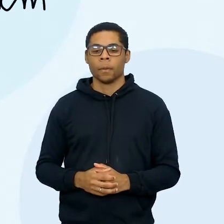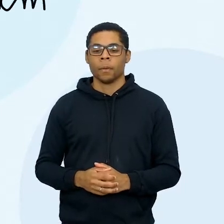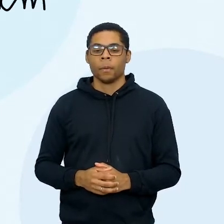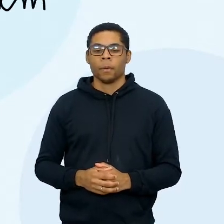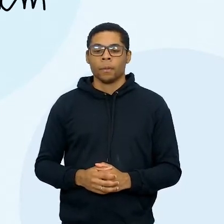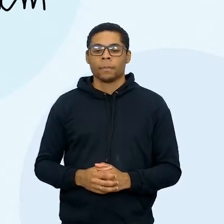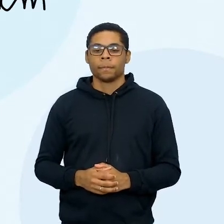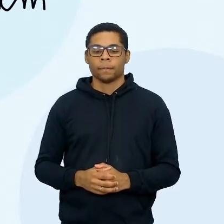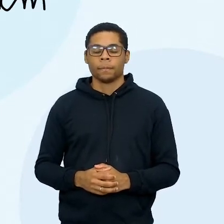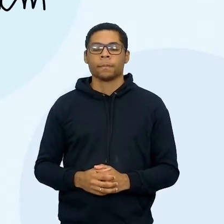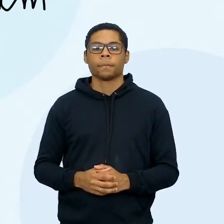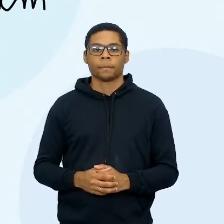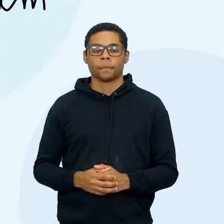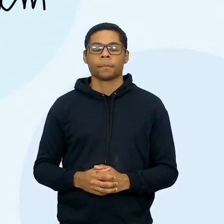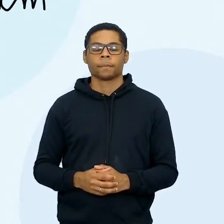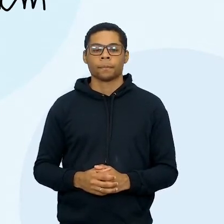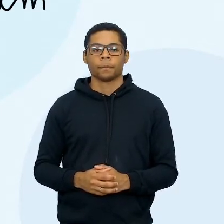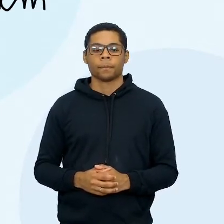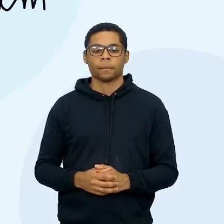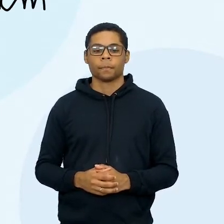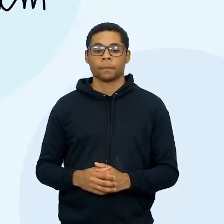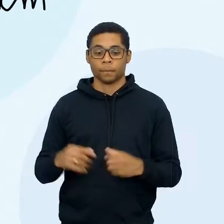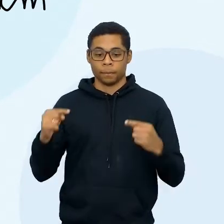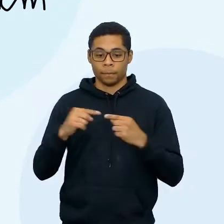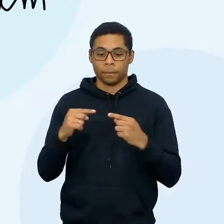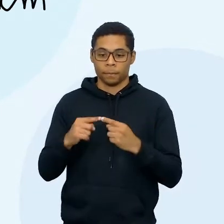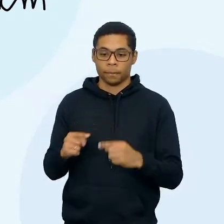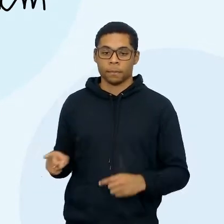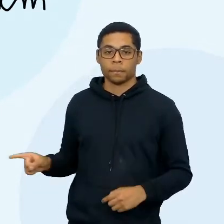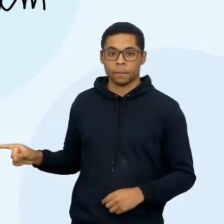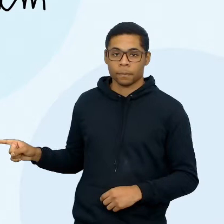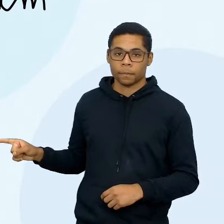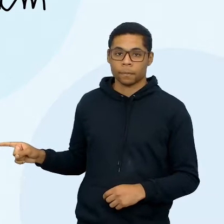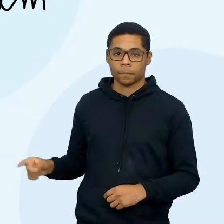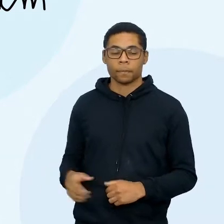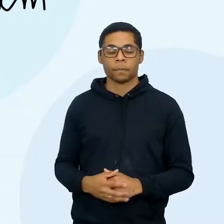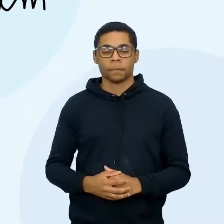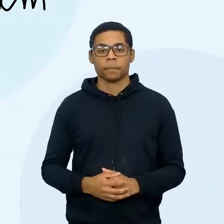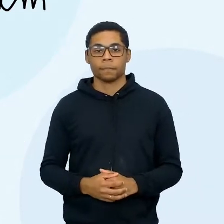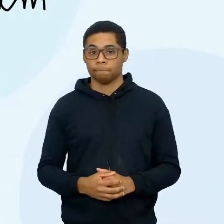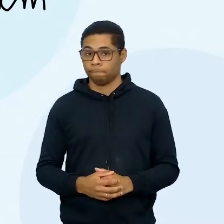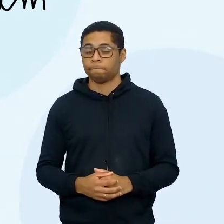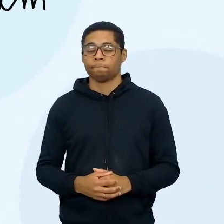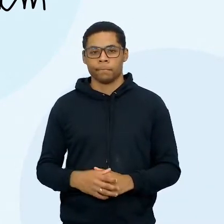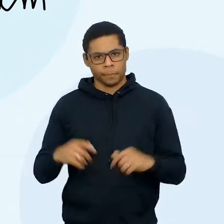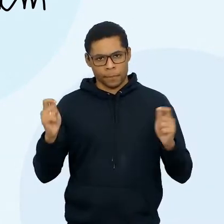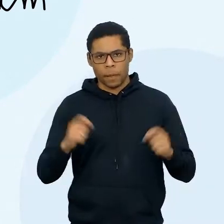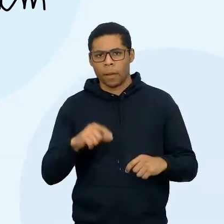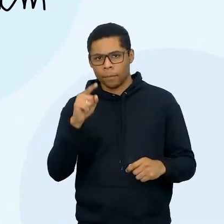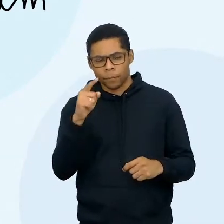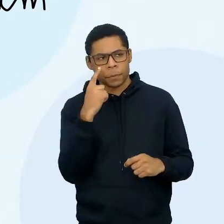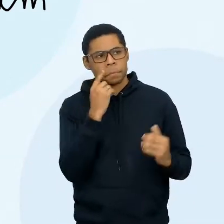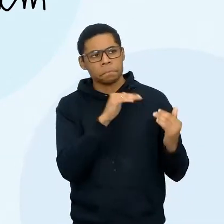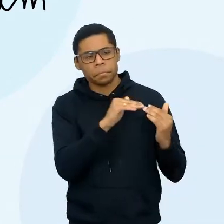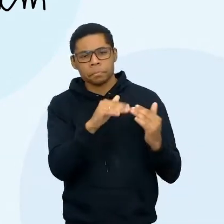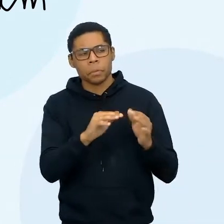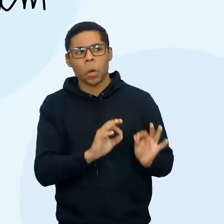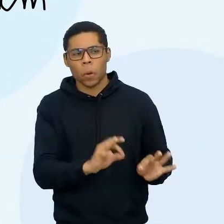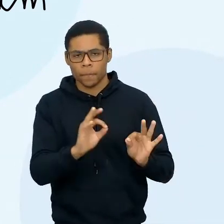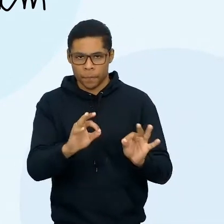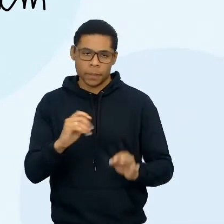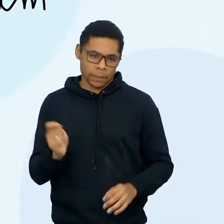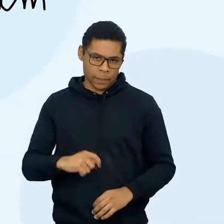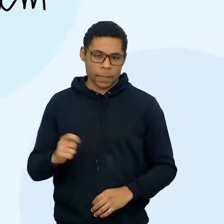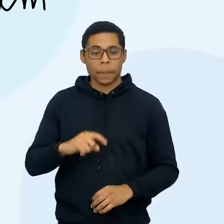centímetros, também está na escala. E aí também você pode conferir, a gente já deu essa dica, que essa